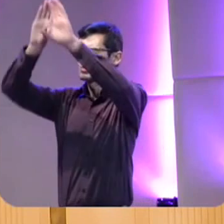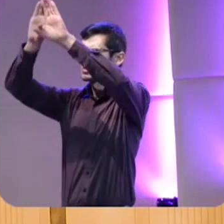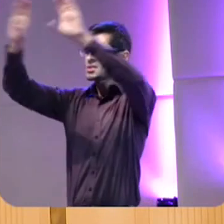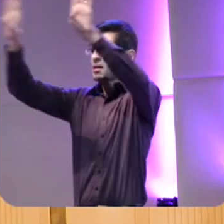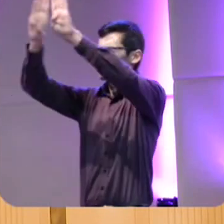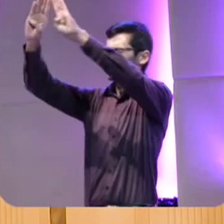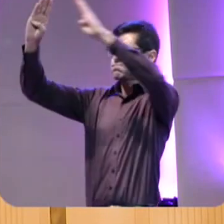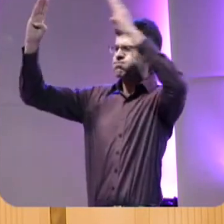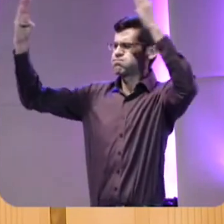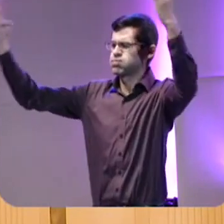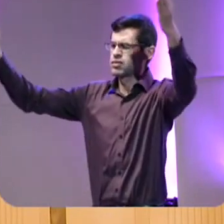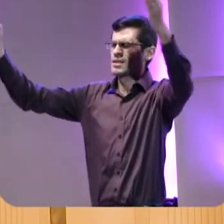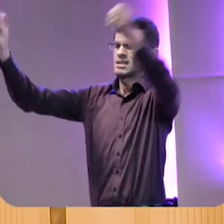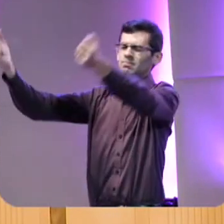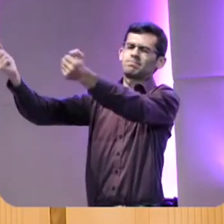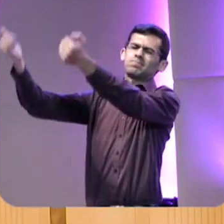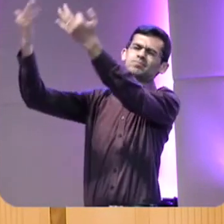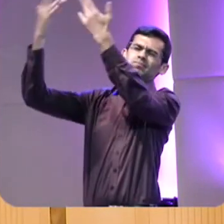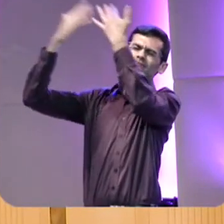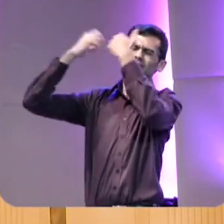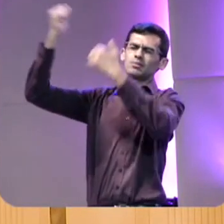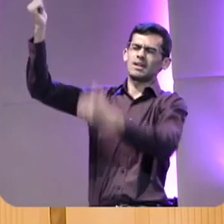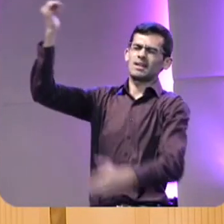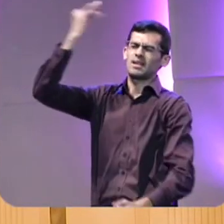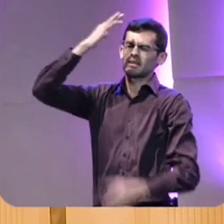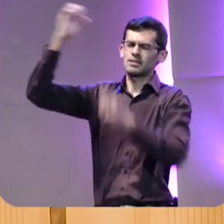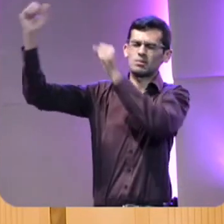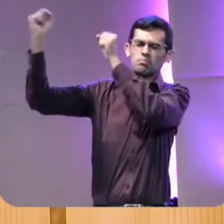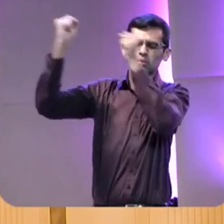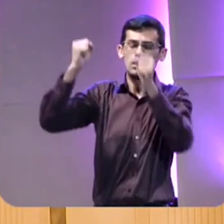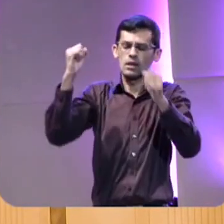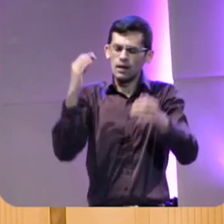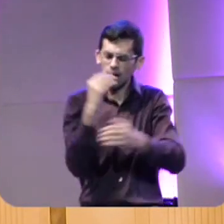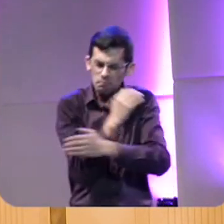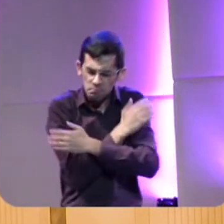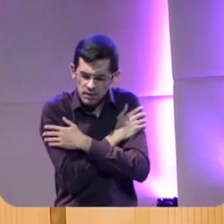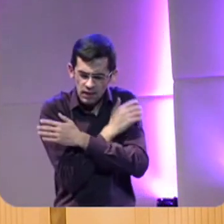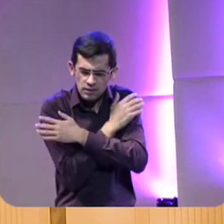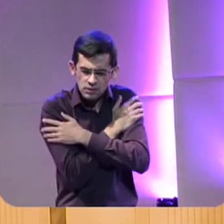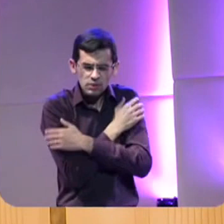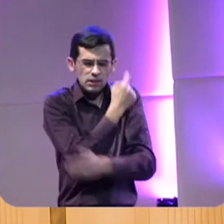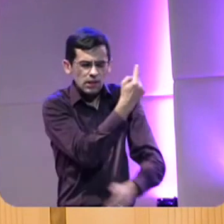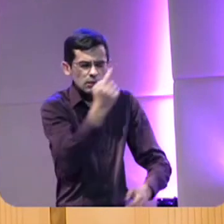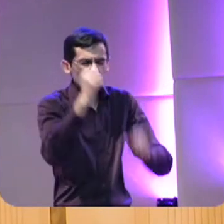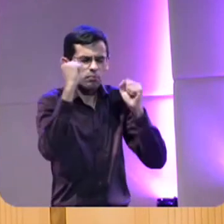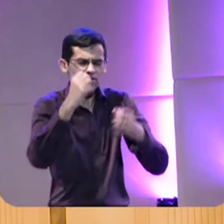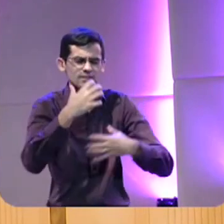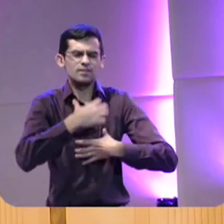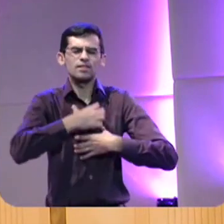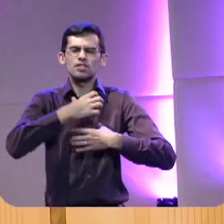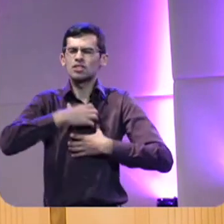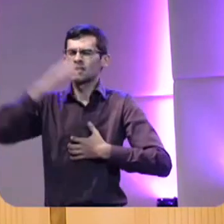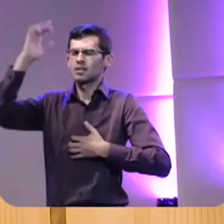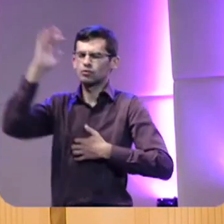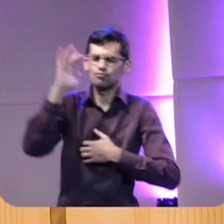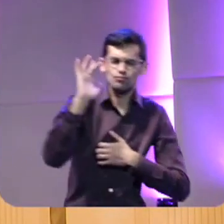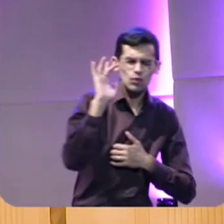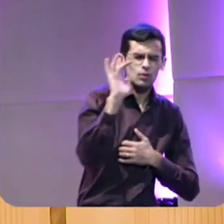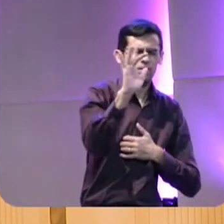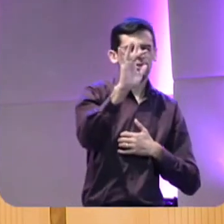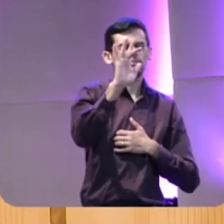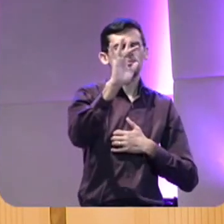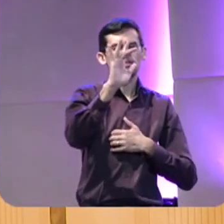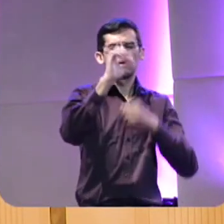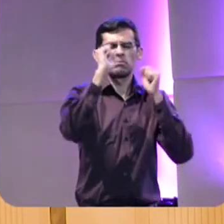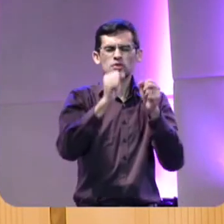céus, começa a derramar o teu poder, a tua graça, abraça, que eles sintam fisicamente o teu toque, que